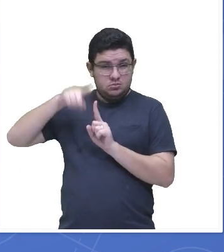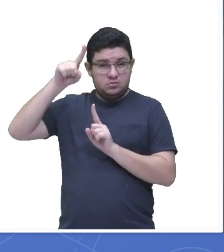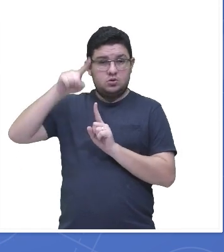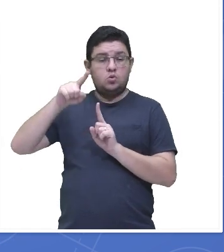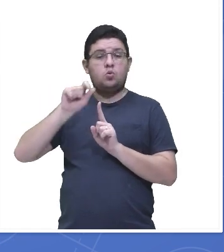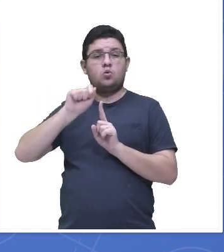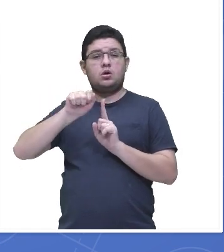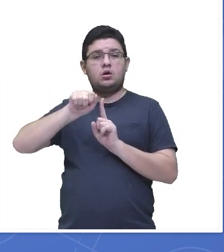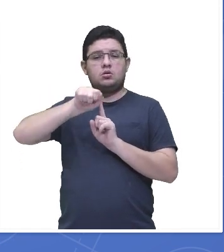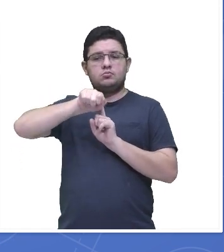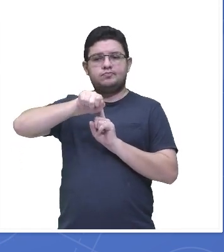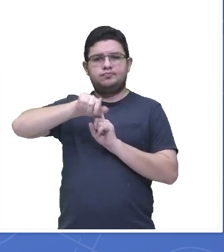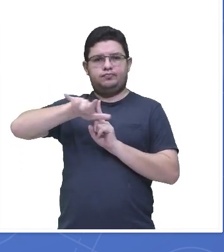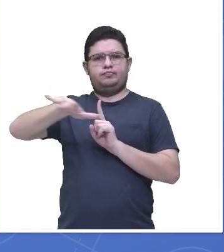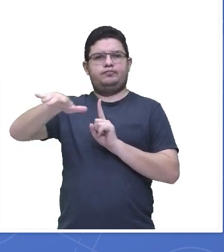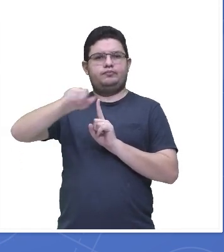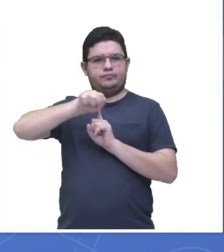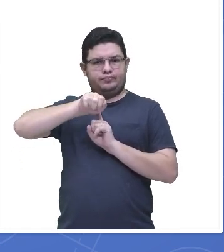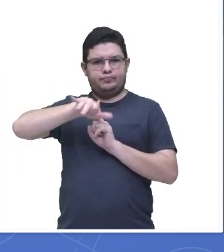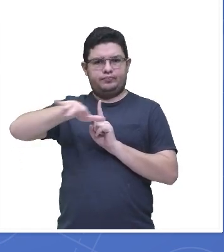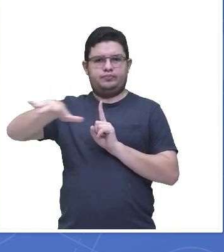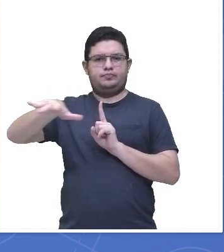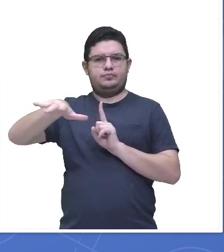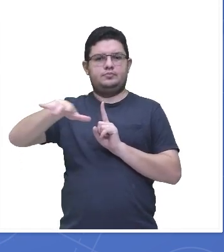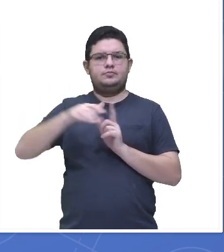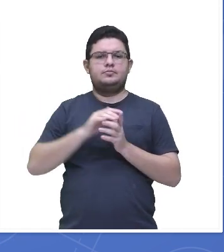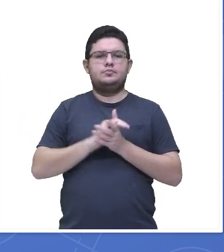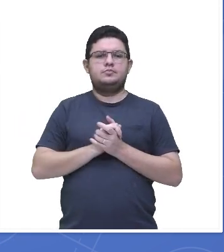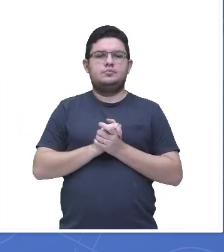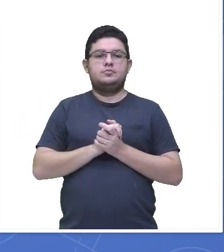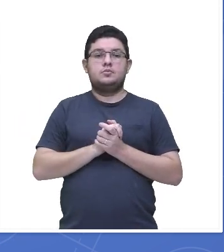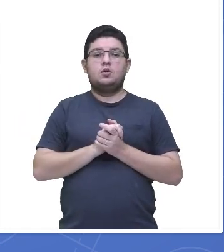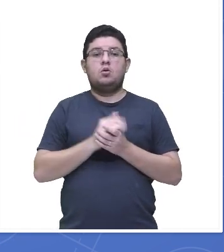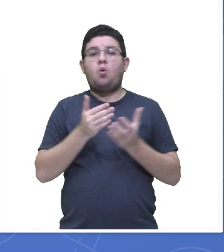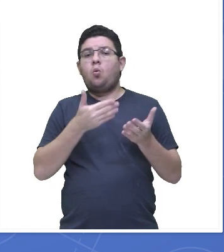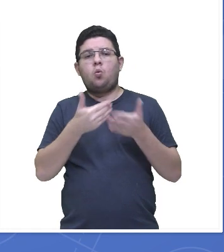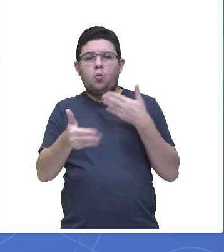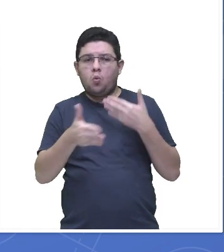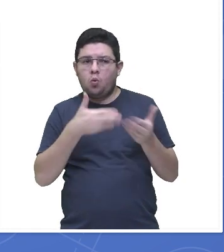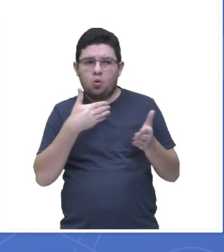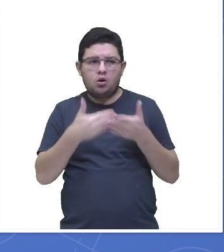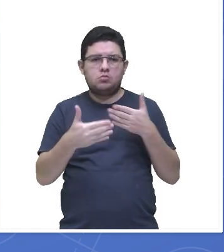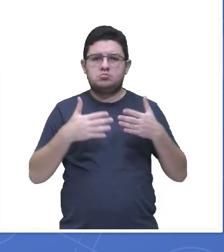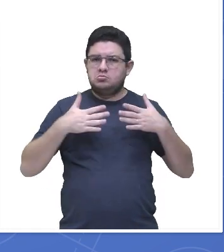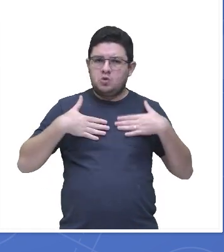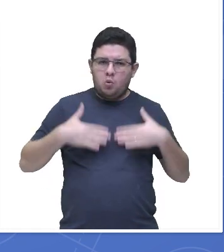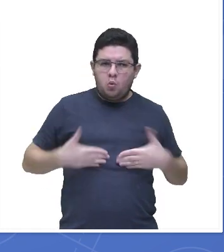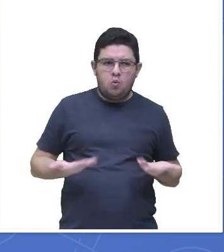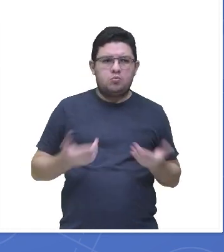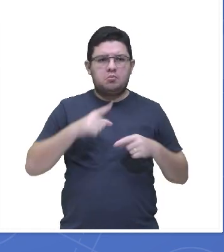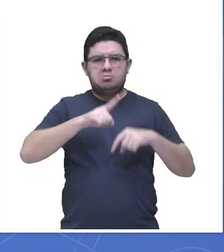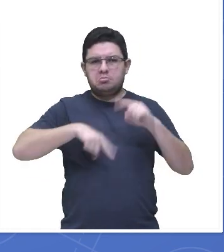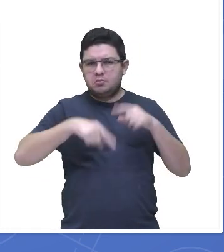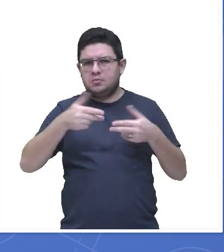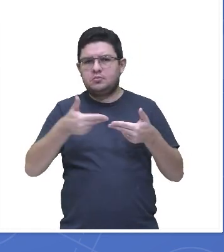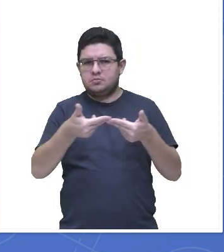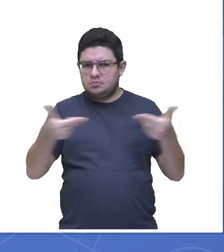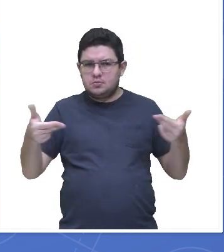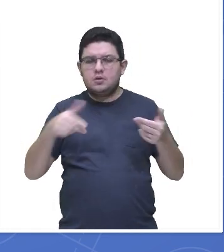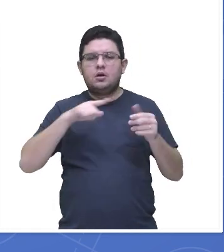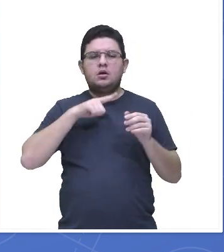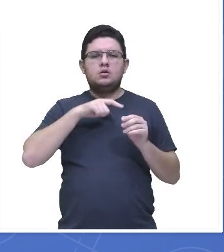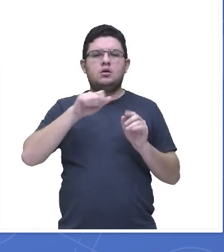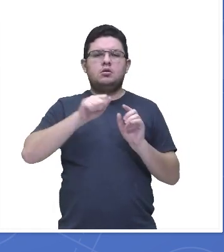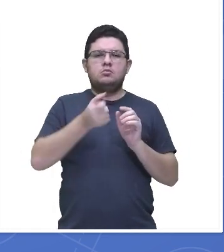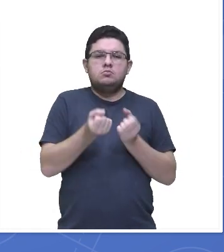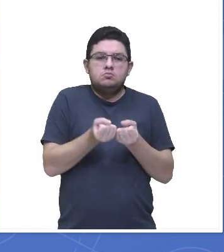intensas, mas todo corpo irradia uma certa energia. Então, pessoal, essa energia irradiada